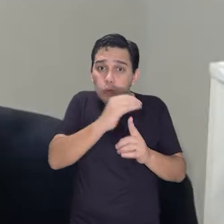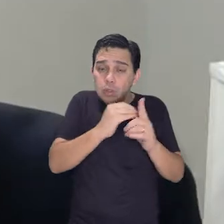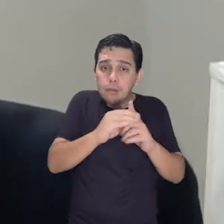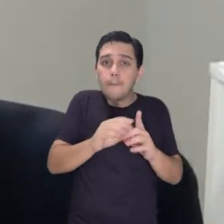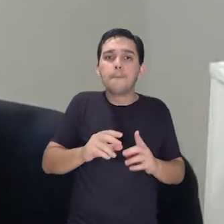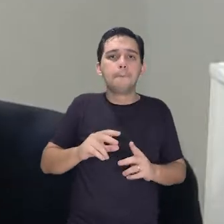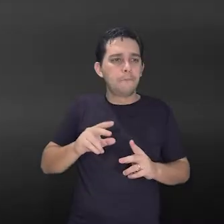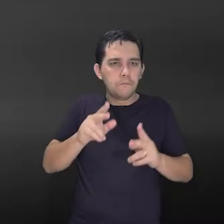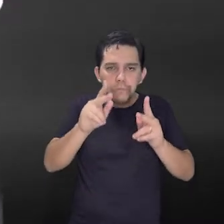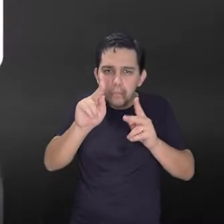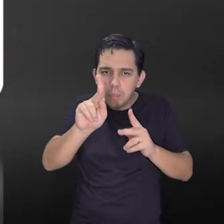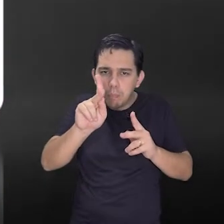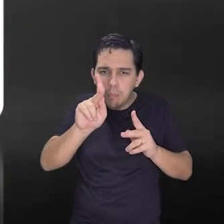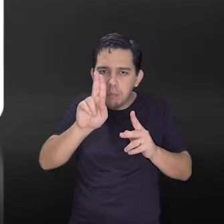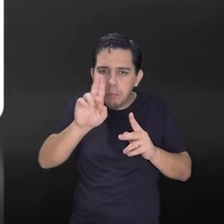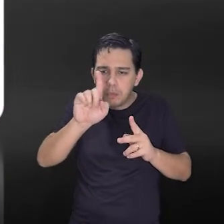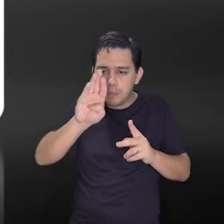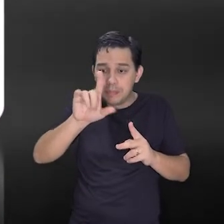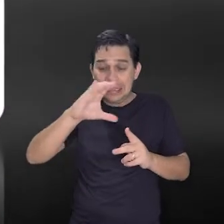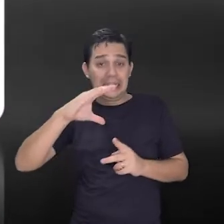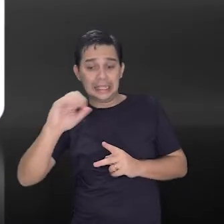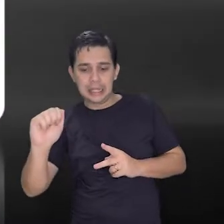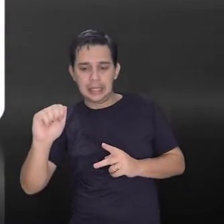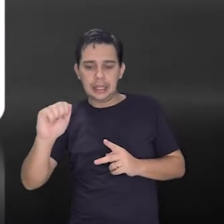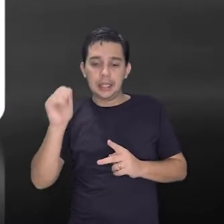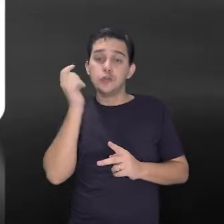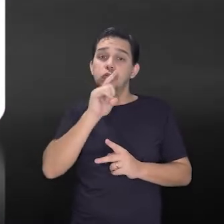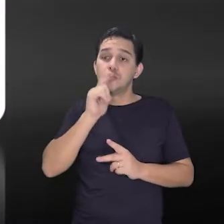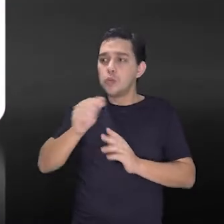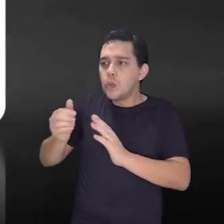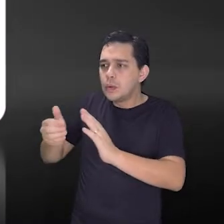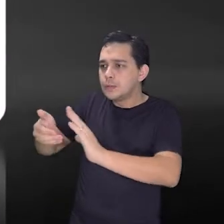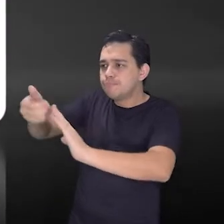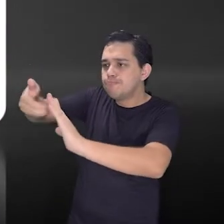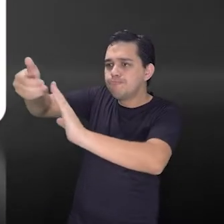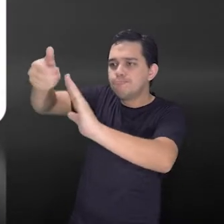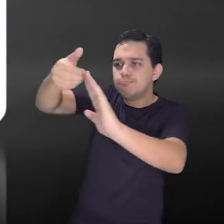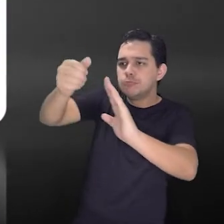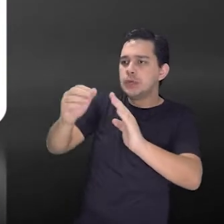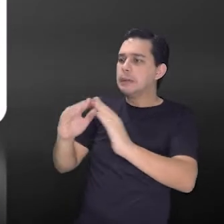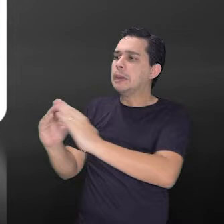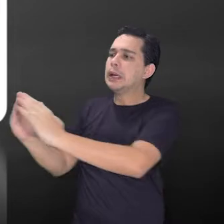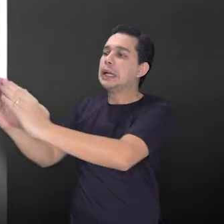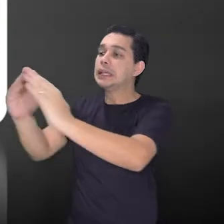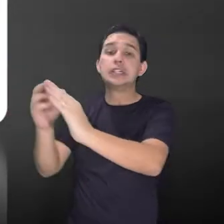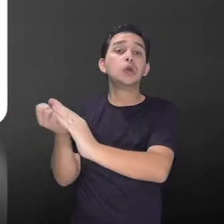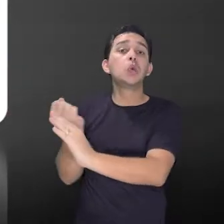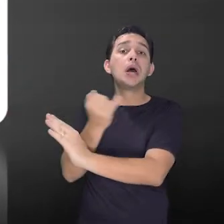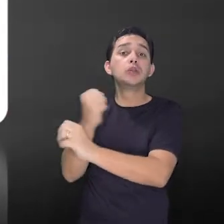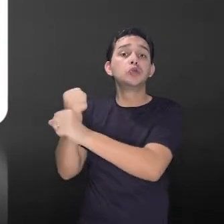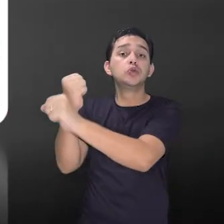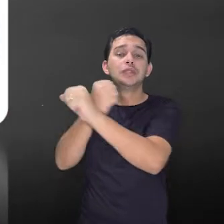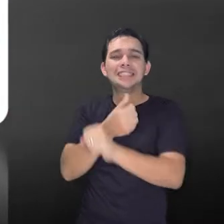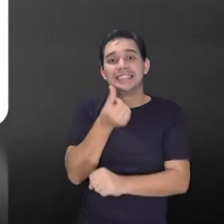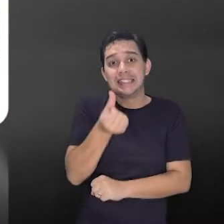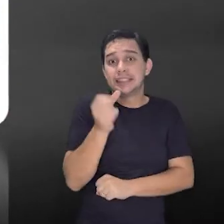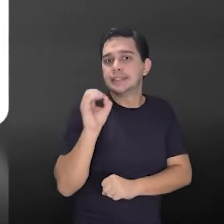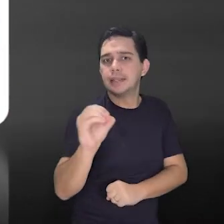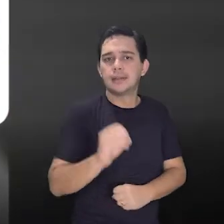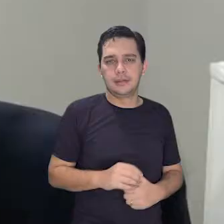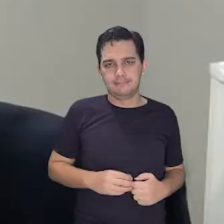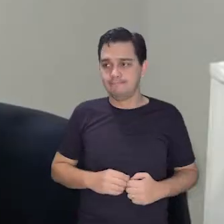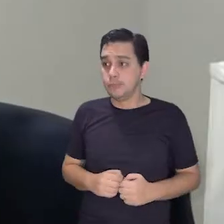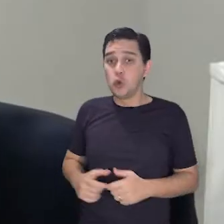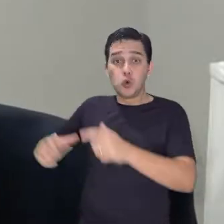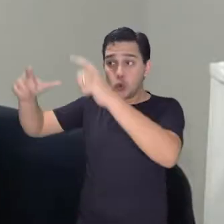de origem, ela objetiva a desocupação de aproximadamente 60 construções que foram erguidas